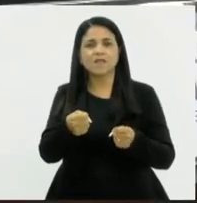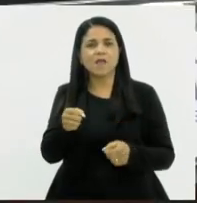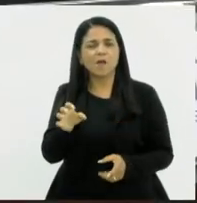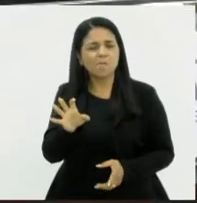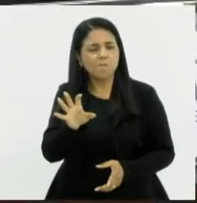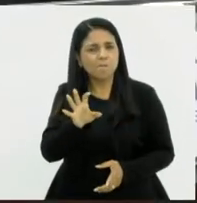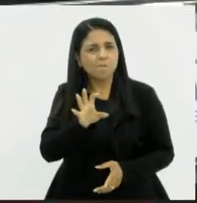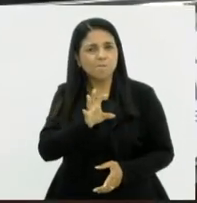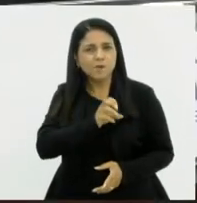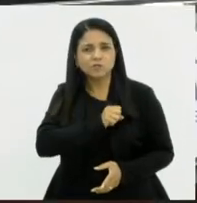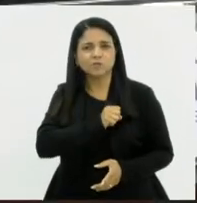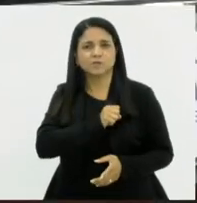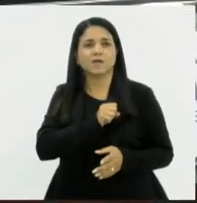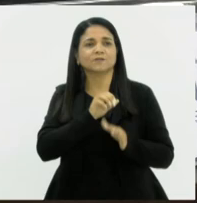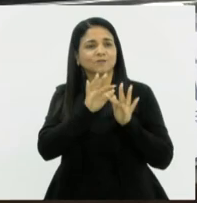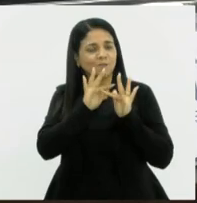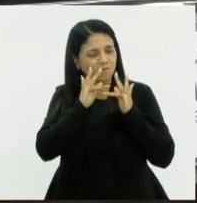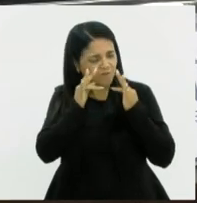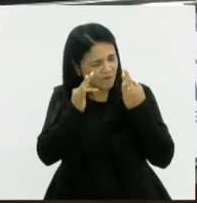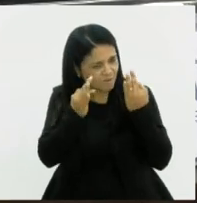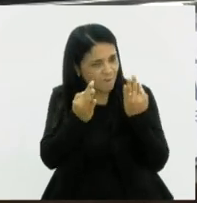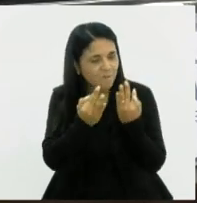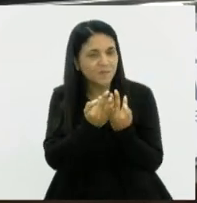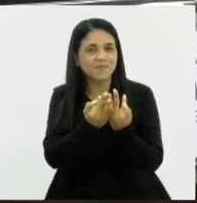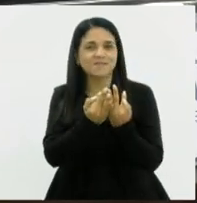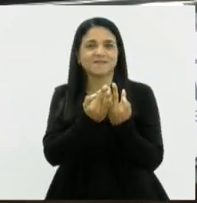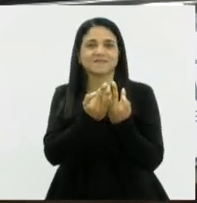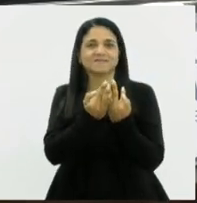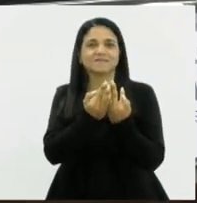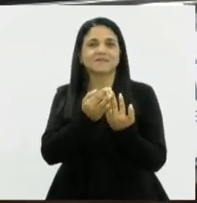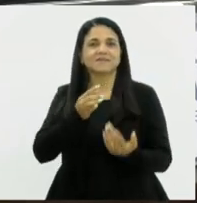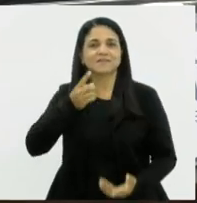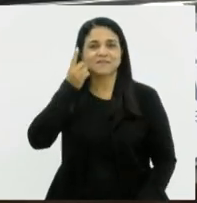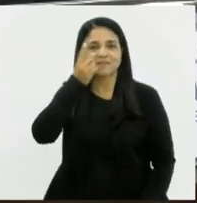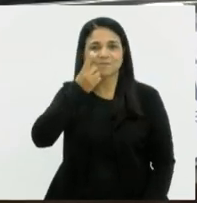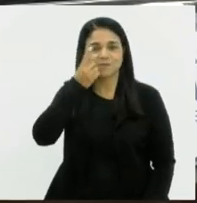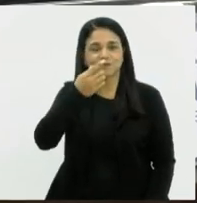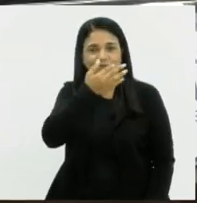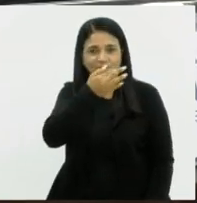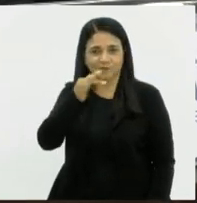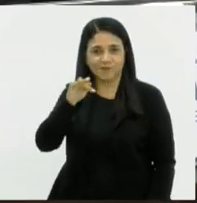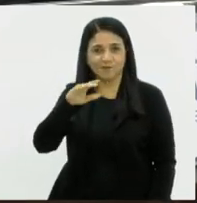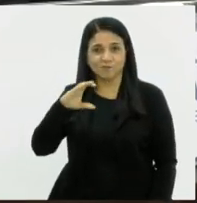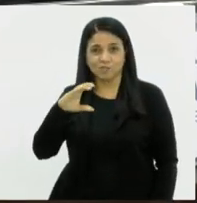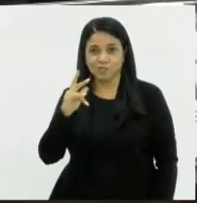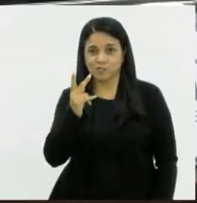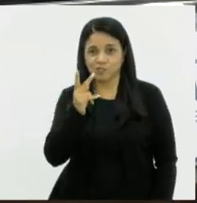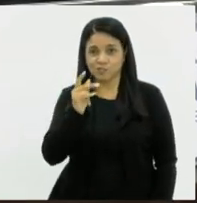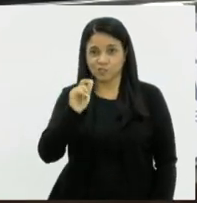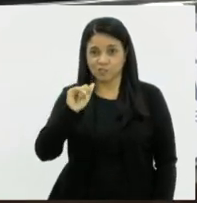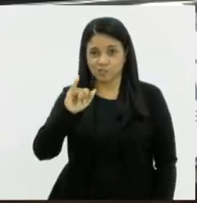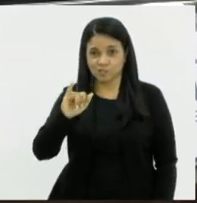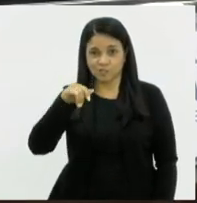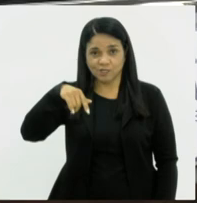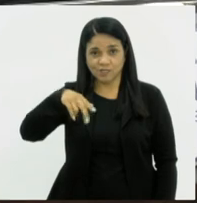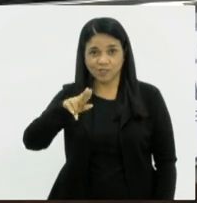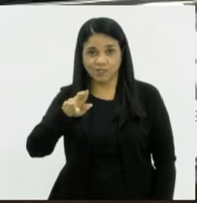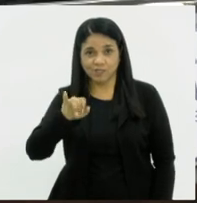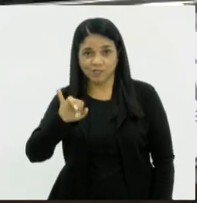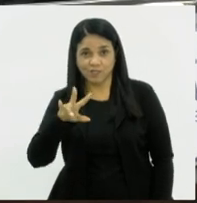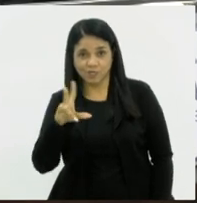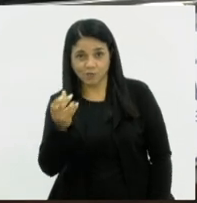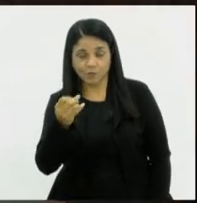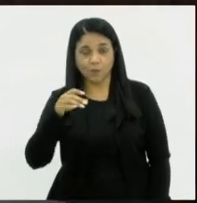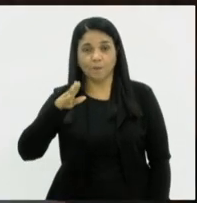apaixonado pelo quesito família, que é o deputado federal Chiquinho Brazão, que eu tenho muita honra de ser seu